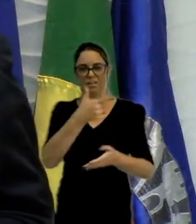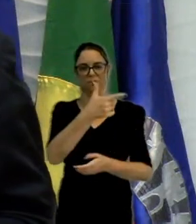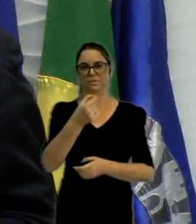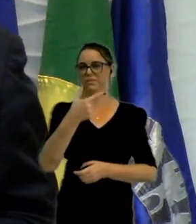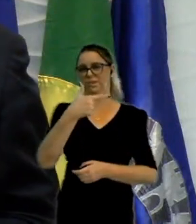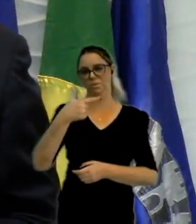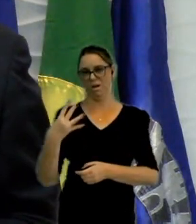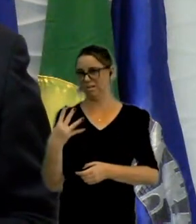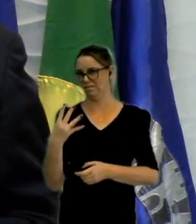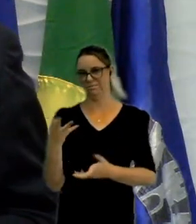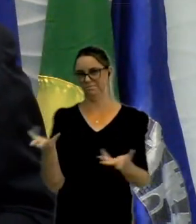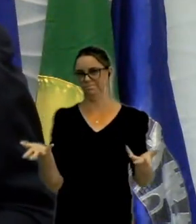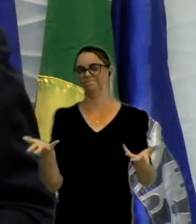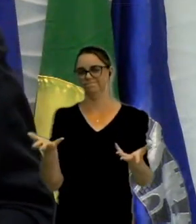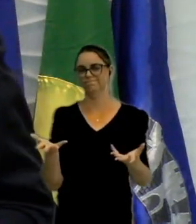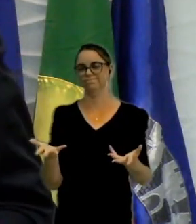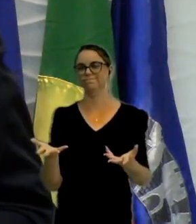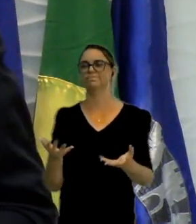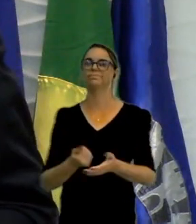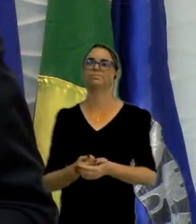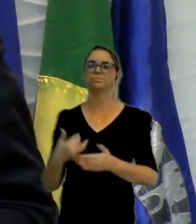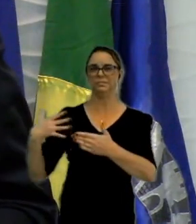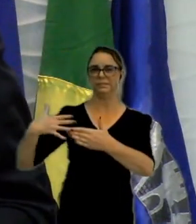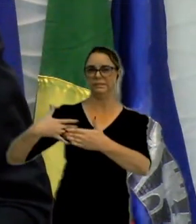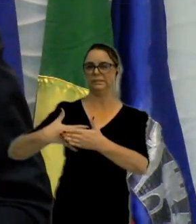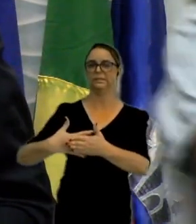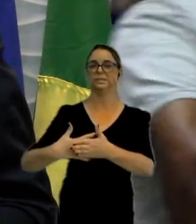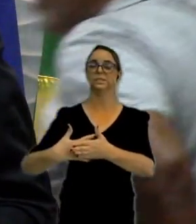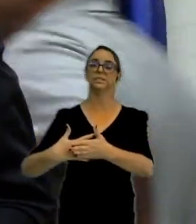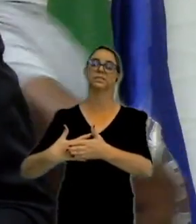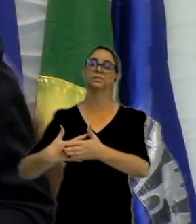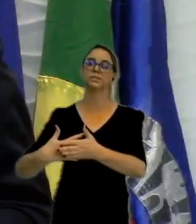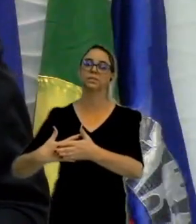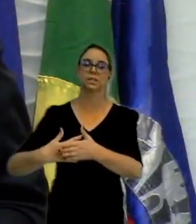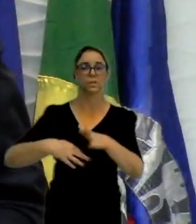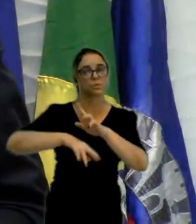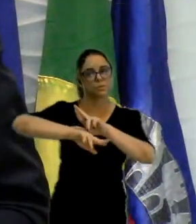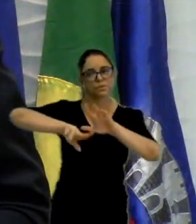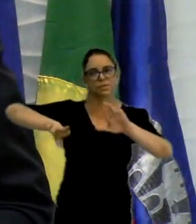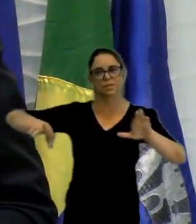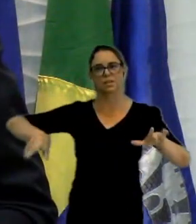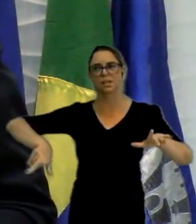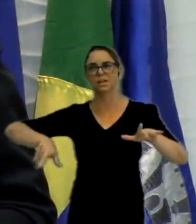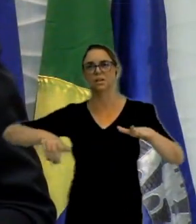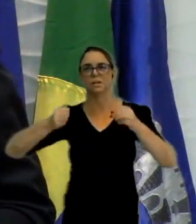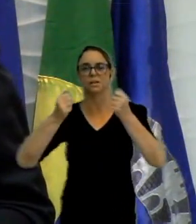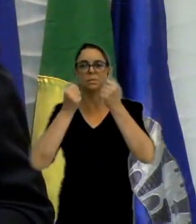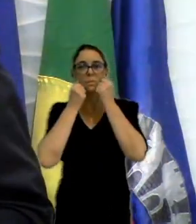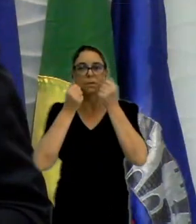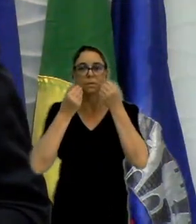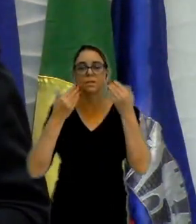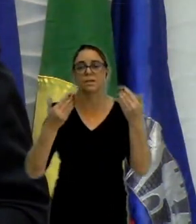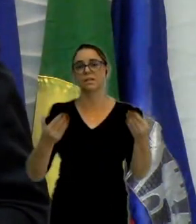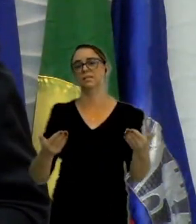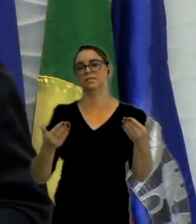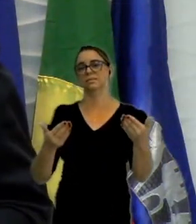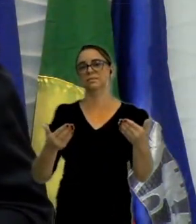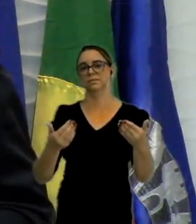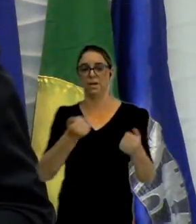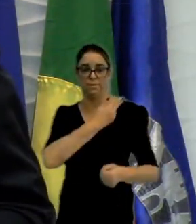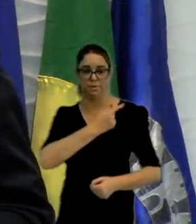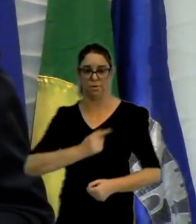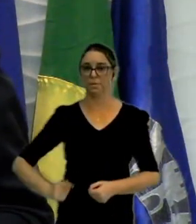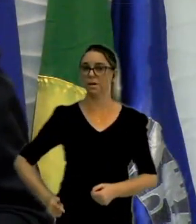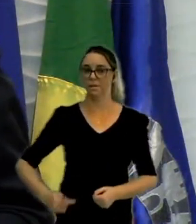Inclusive, chegamos a passar por várias audiências públicas com a população